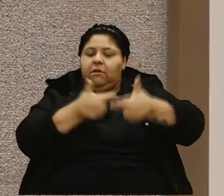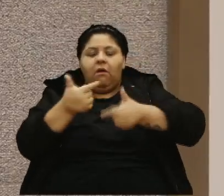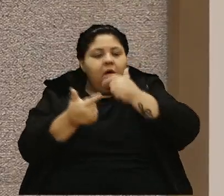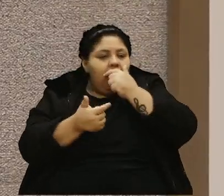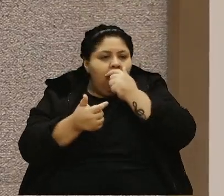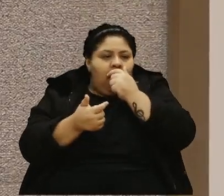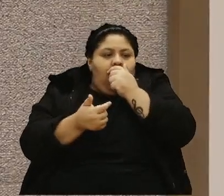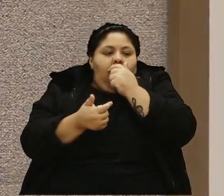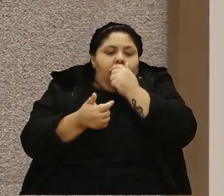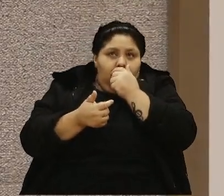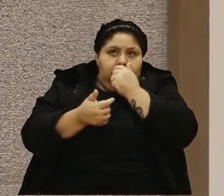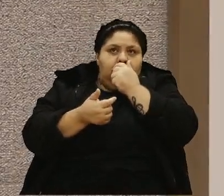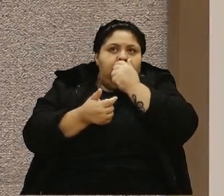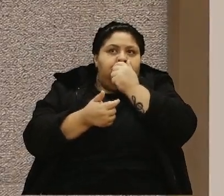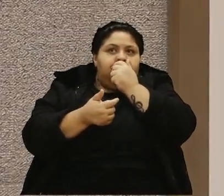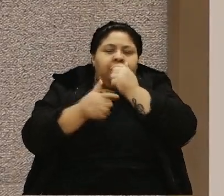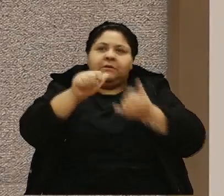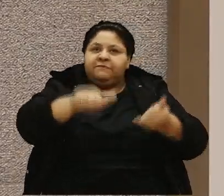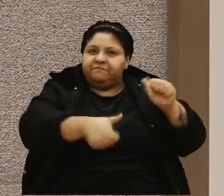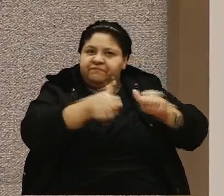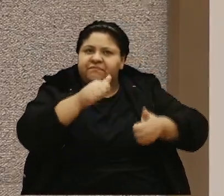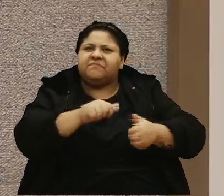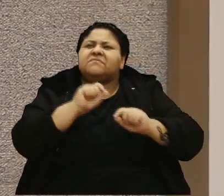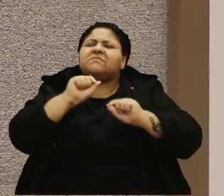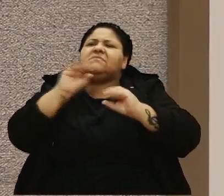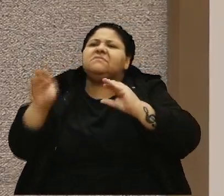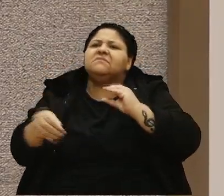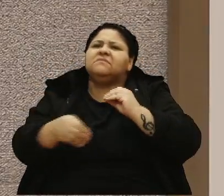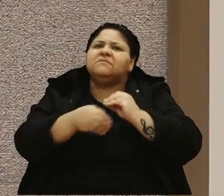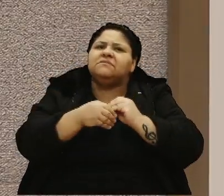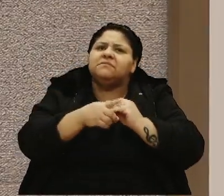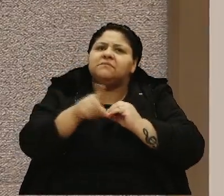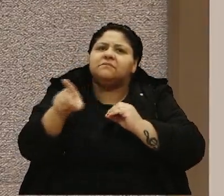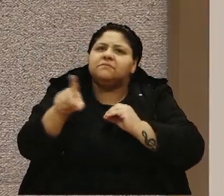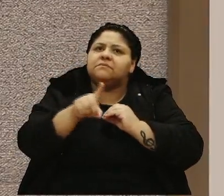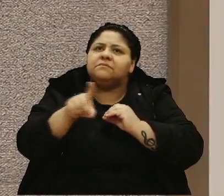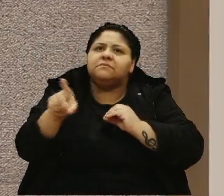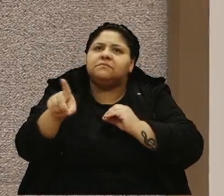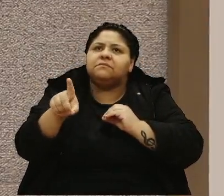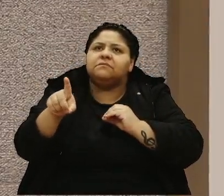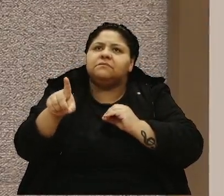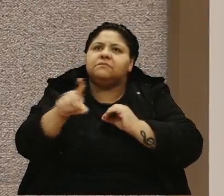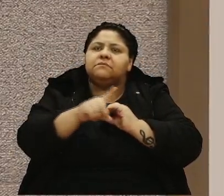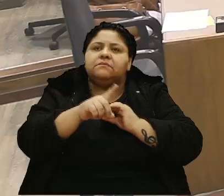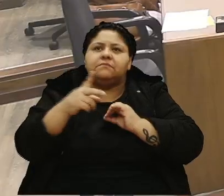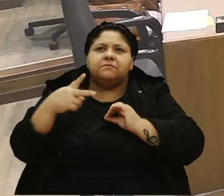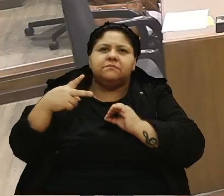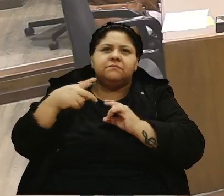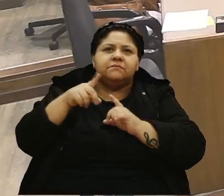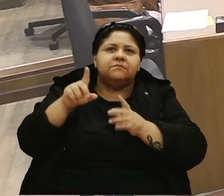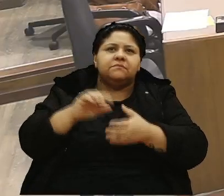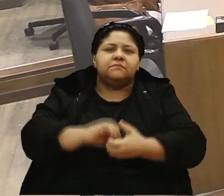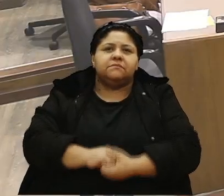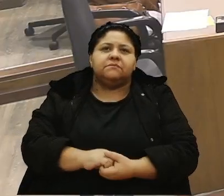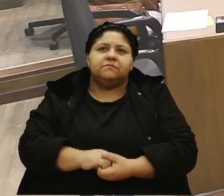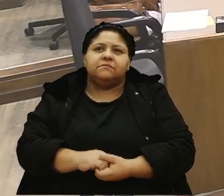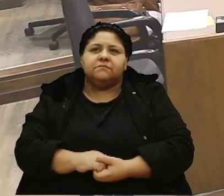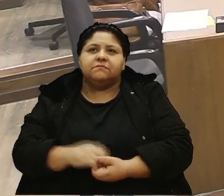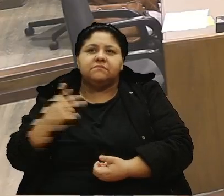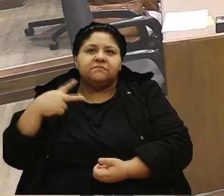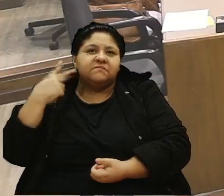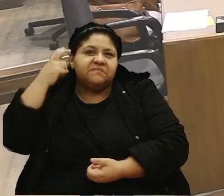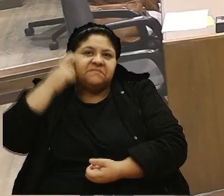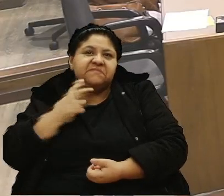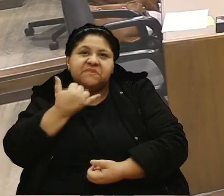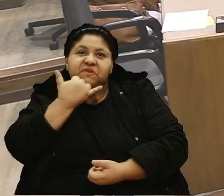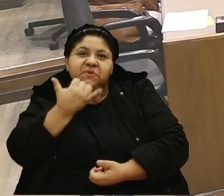esse serviço de qualidade. Quem pediu uma parte, perdão? Eu aqui, vereador. Pois não? Vereador Daniel,